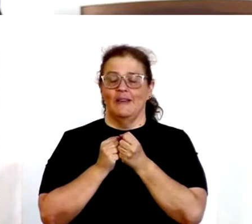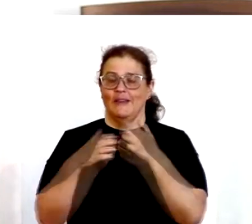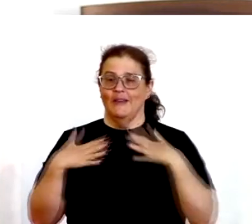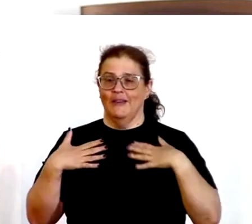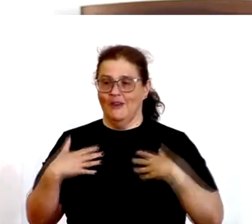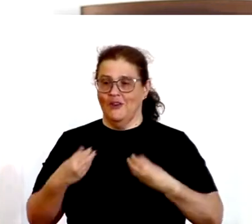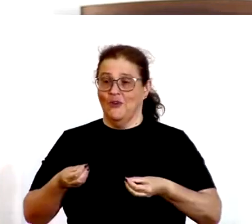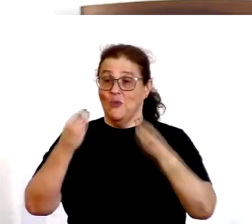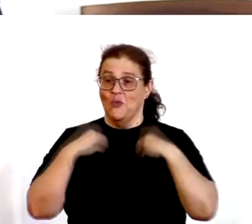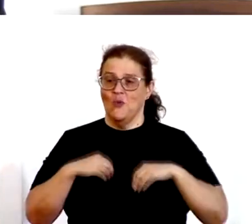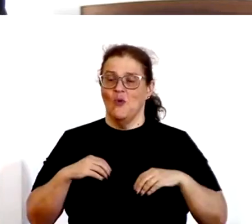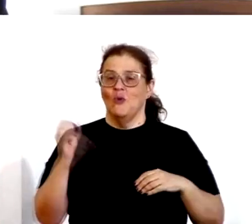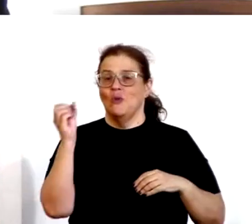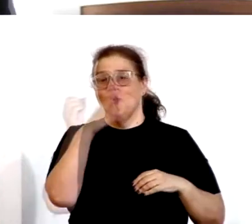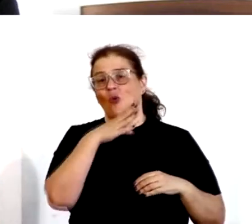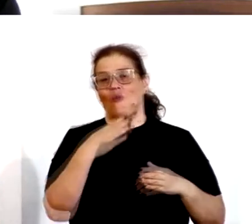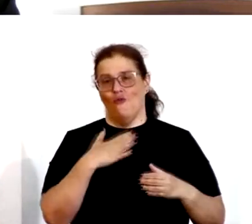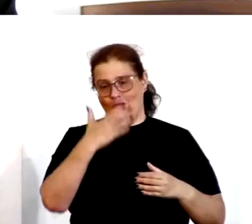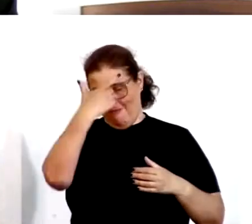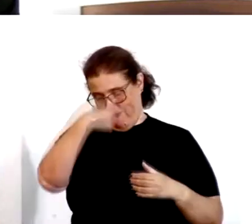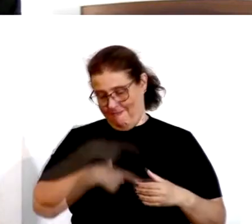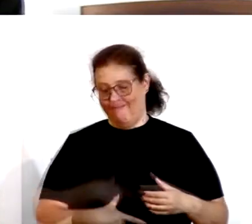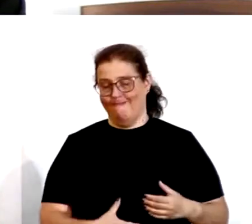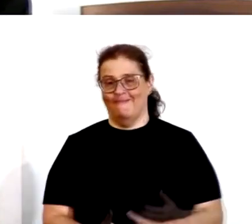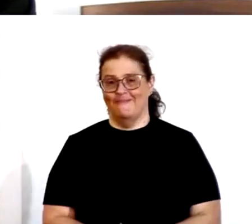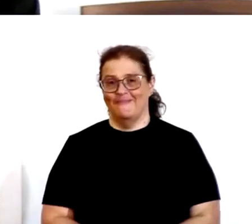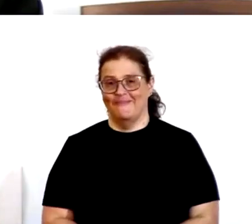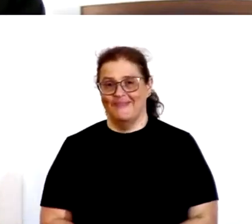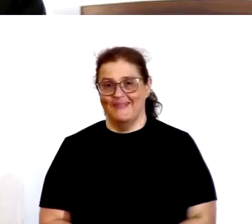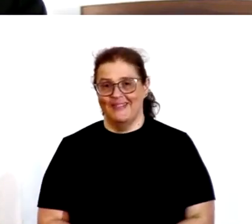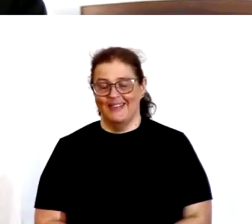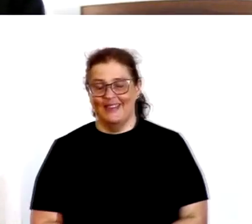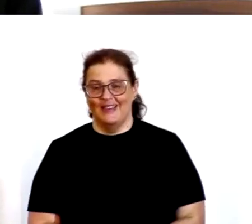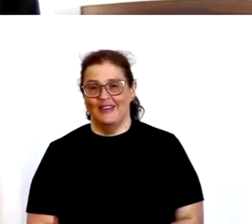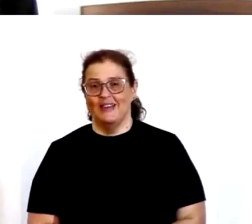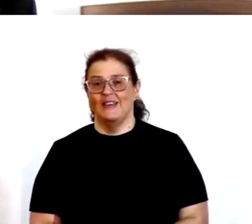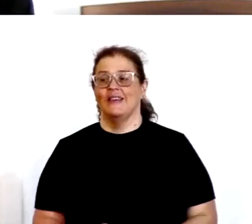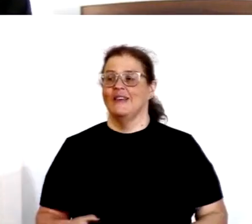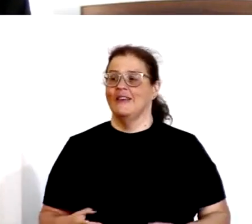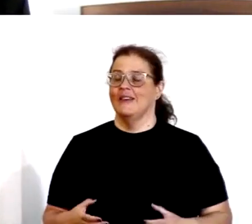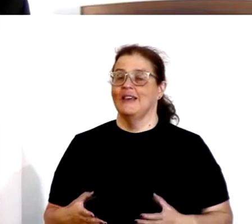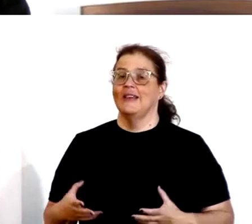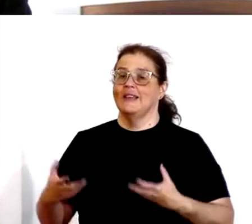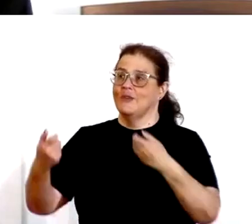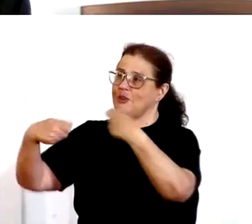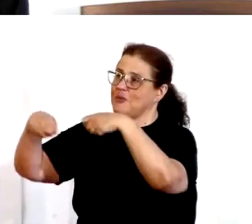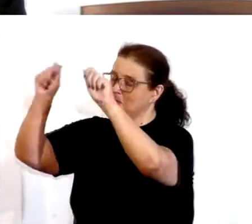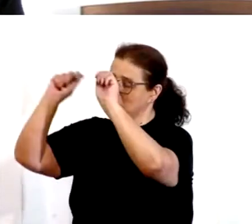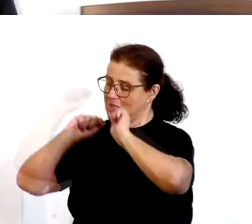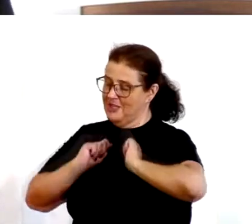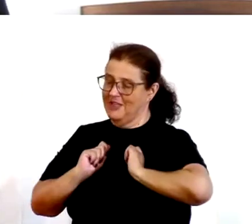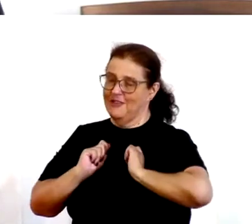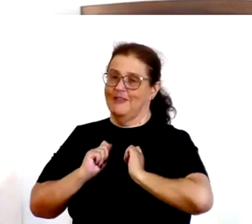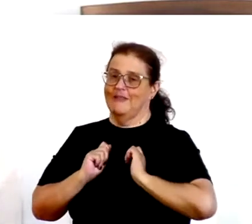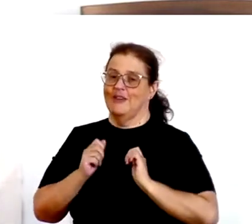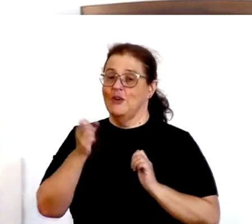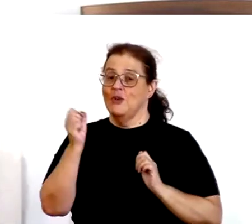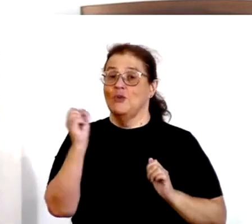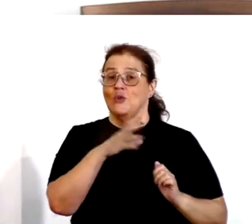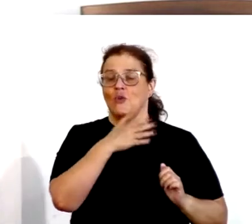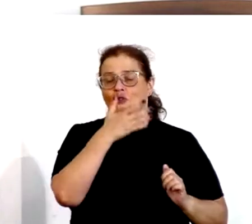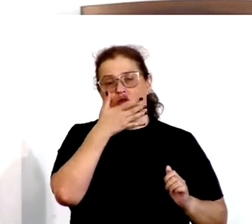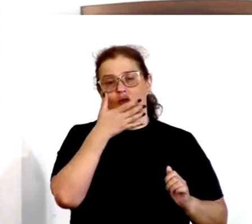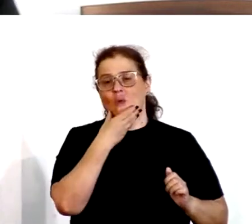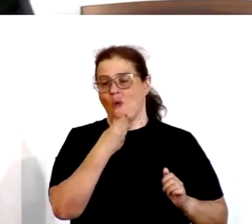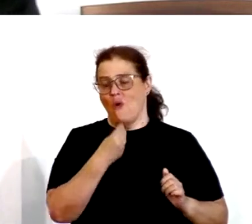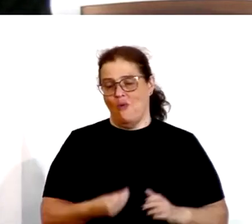precisamos viver em santidade. Versículo 24, e vos revistais do novo homem, criado segundo Deus, em justiça